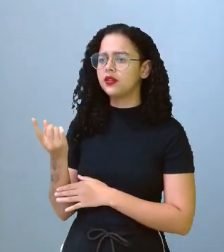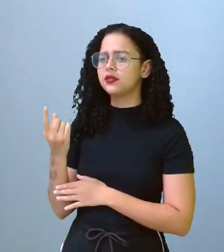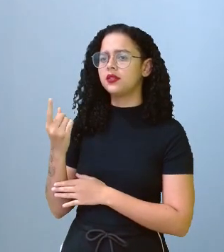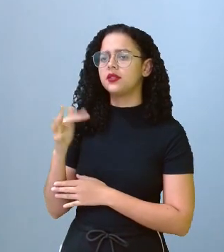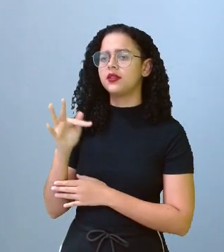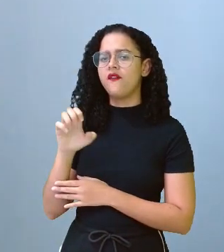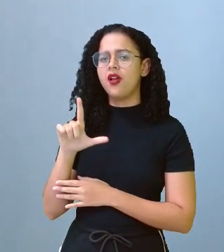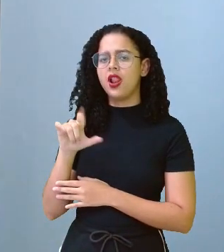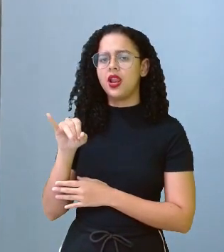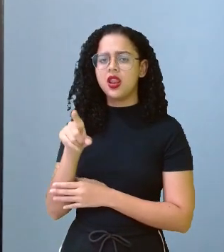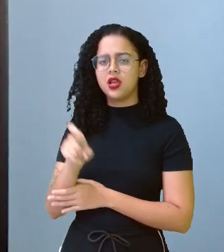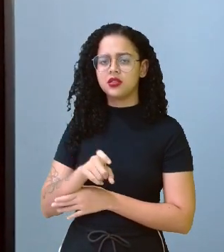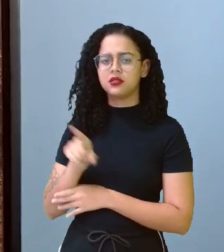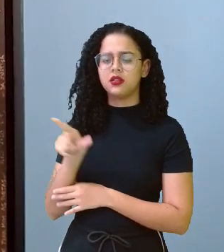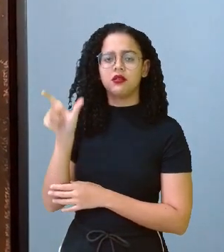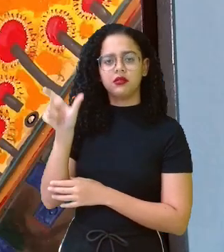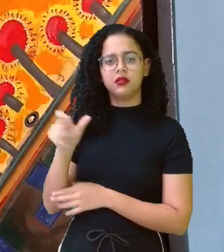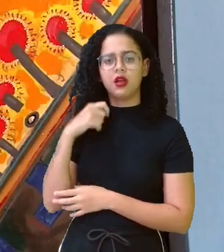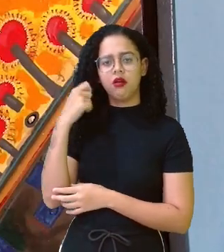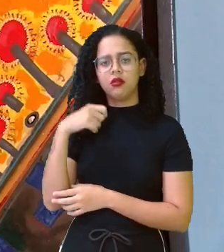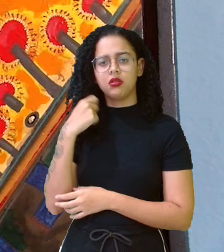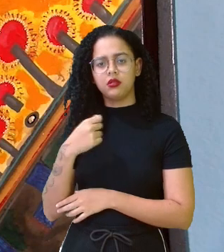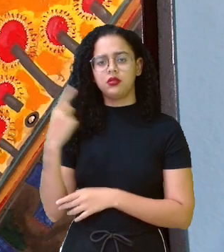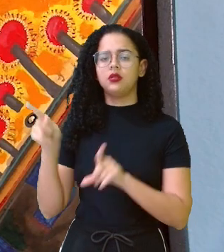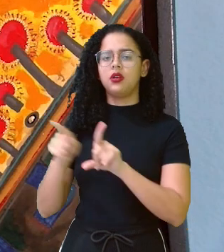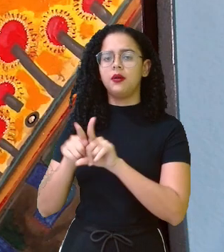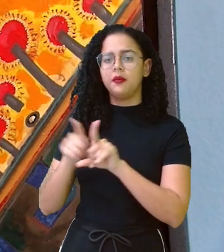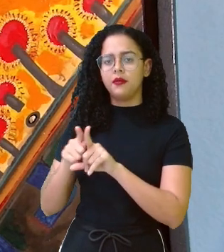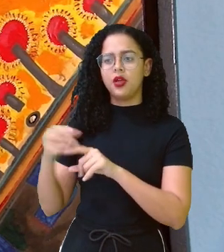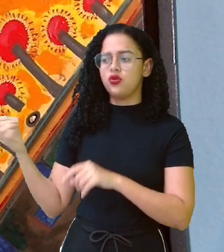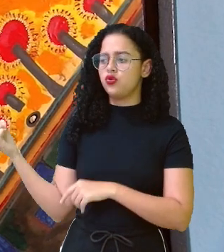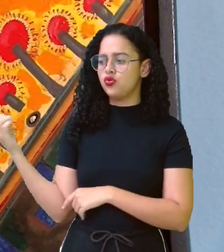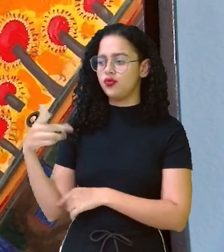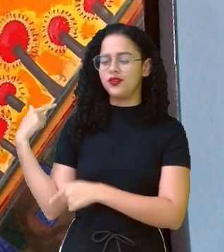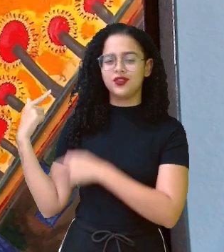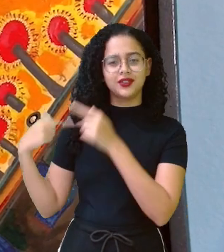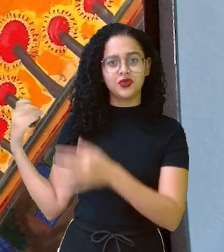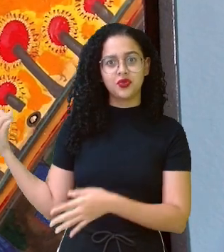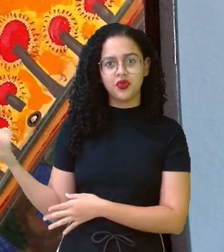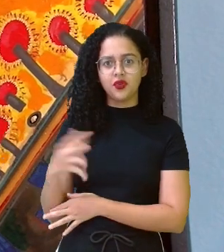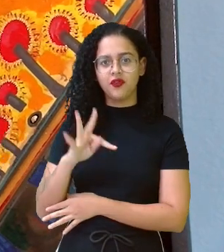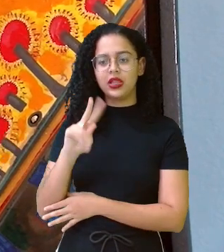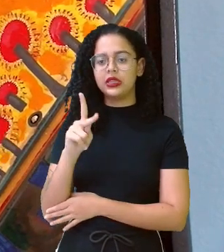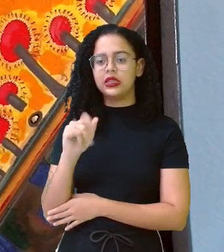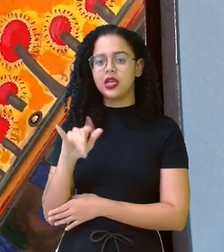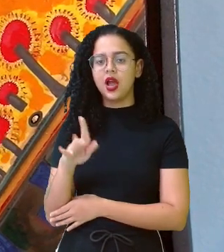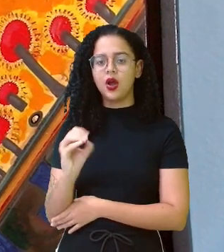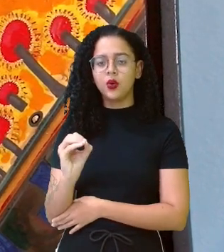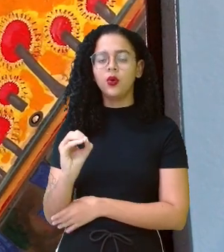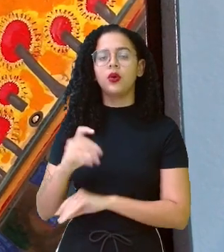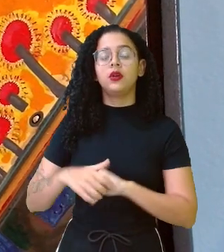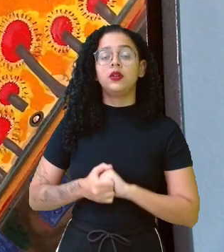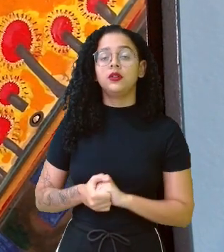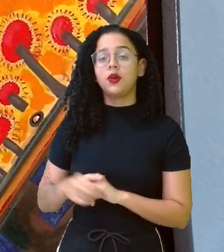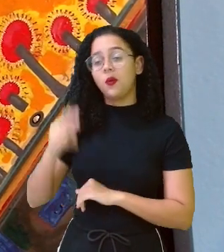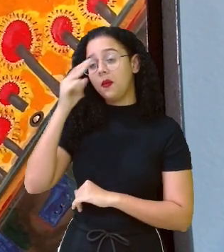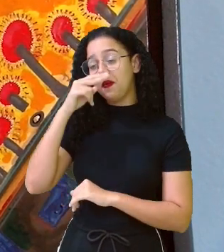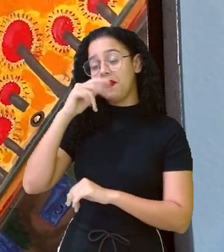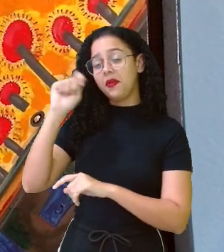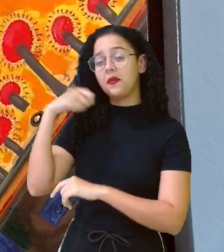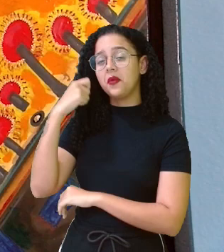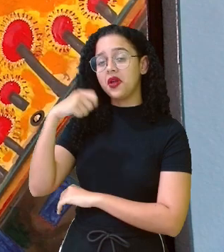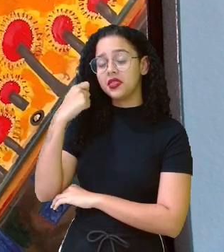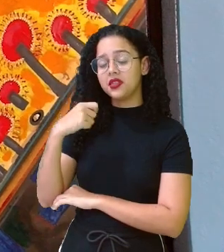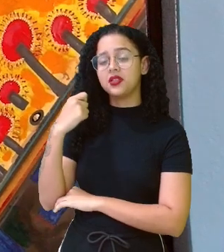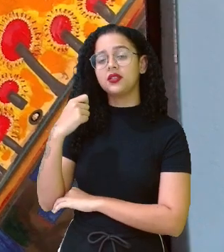é um artista, vamos por assim dizer, considerado também da nova geração. Tiago Amorim, né? O mesmo artista,